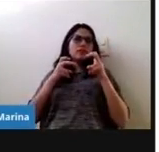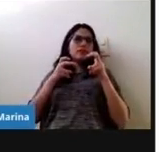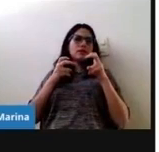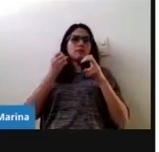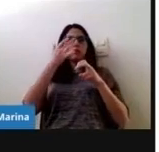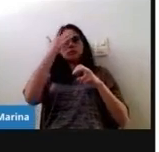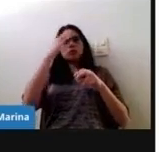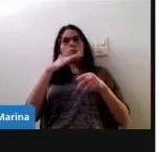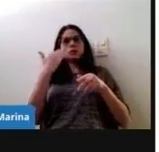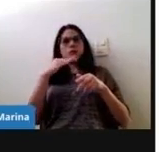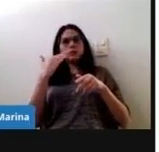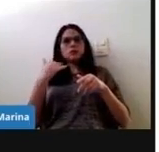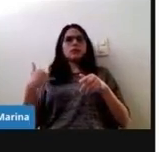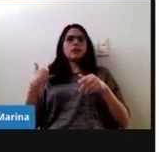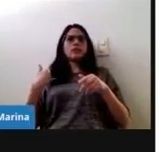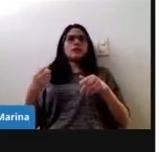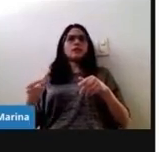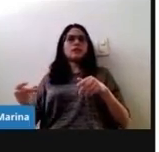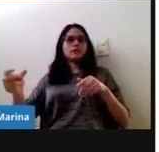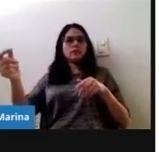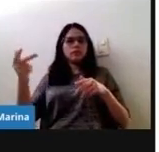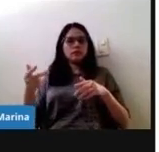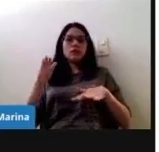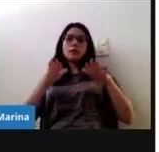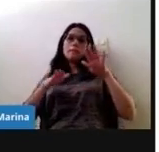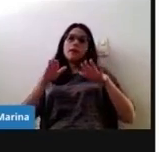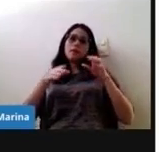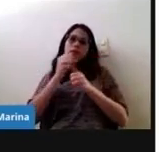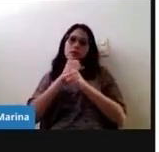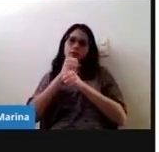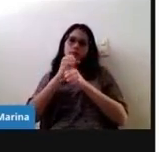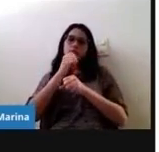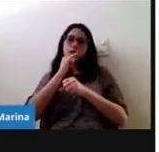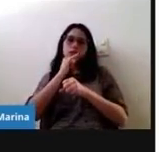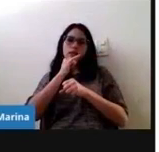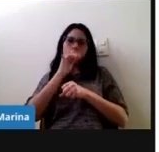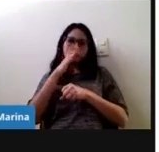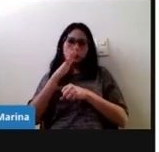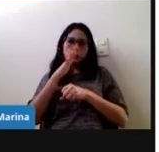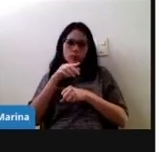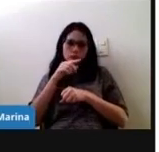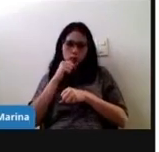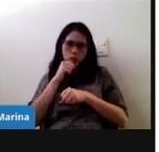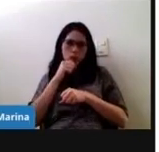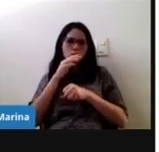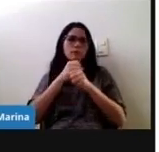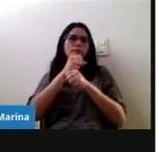comportamentos em relação aos anos. Por exemplo, aqui mais ou menos próximo